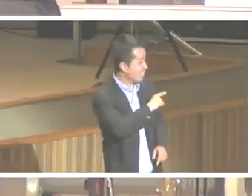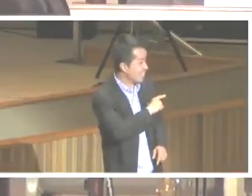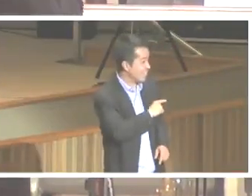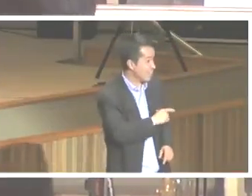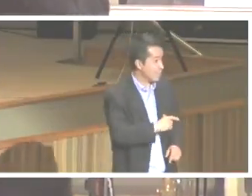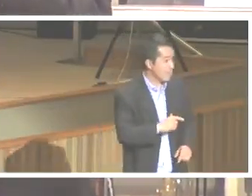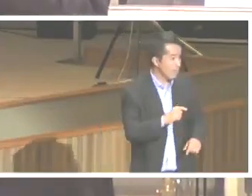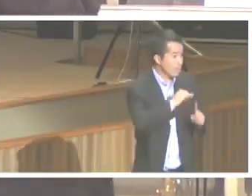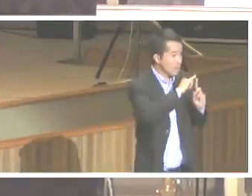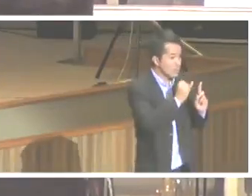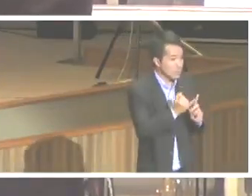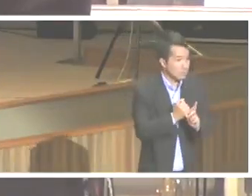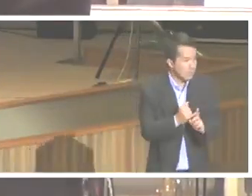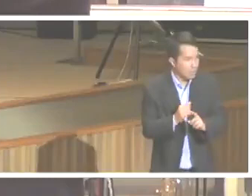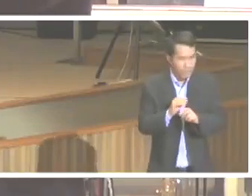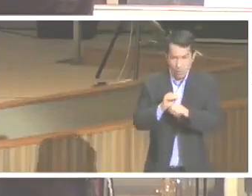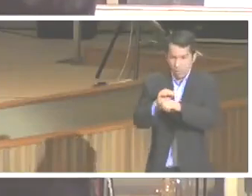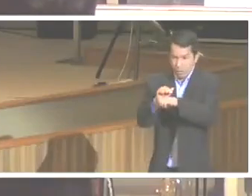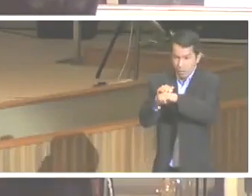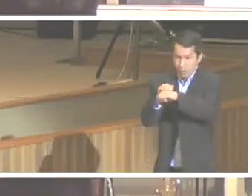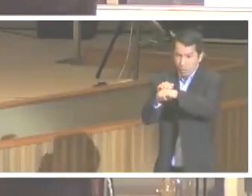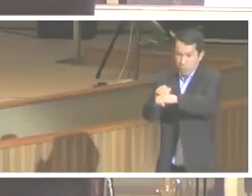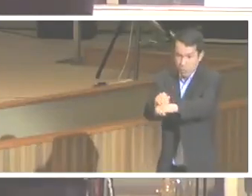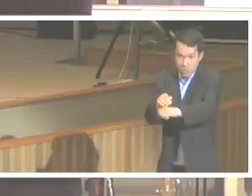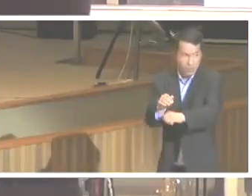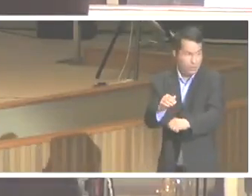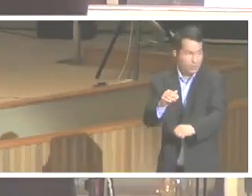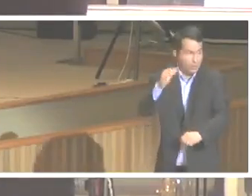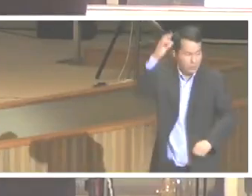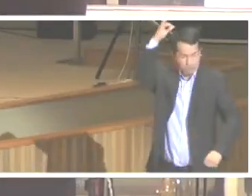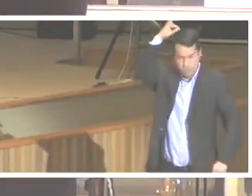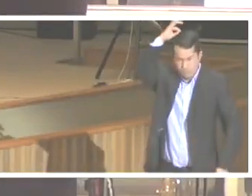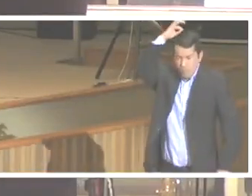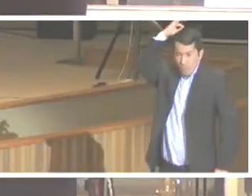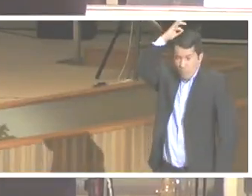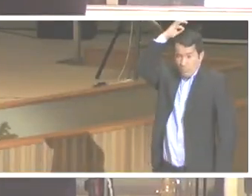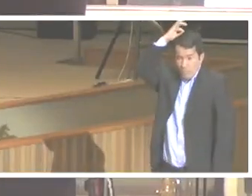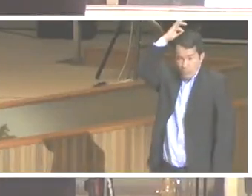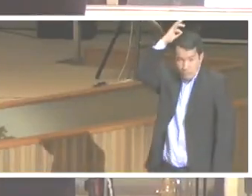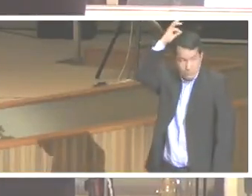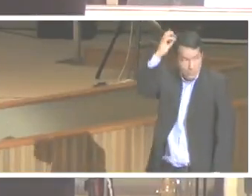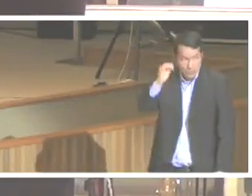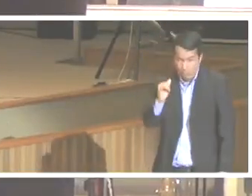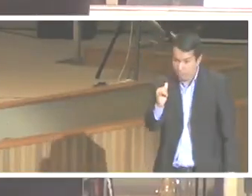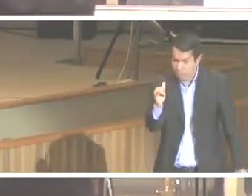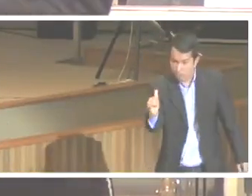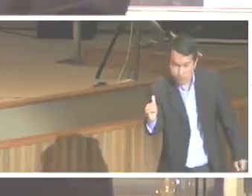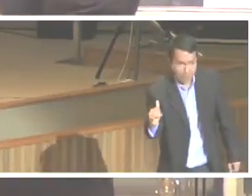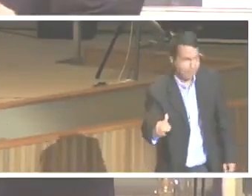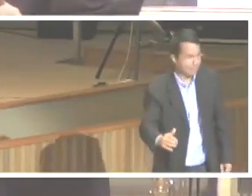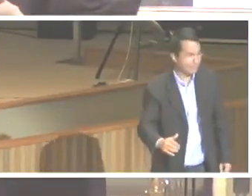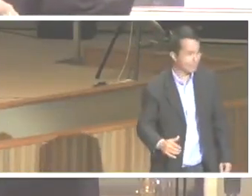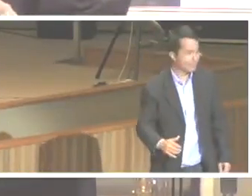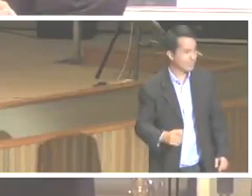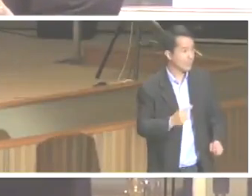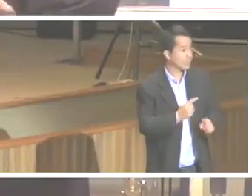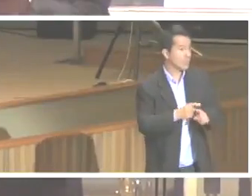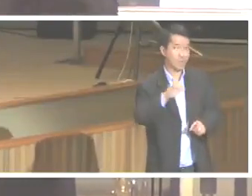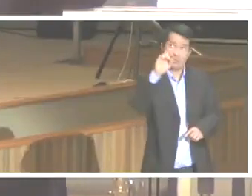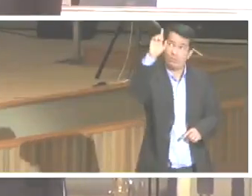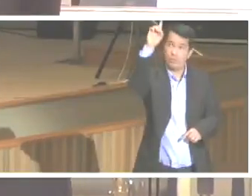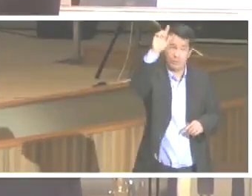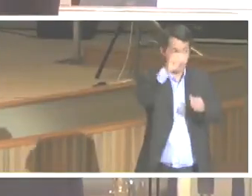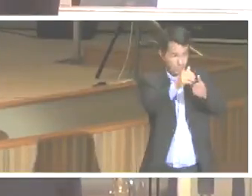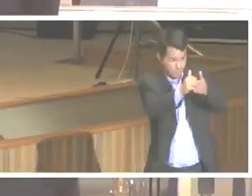quando ela entra sem que ela precise dizer nada o espírito santo já foi na frente quando a gente é sócio de deus o